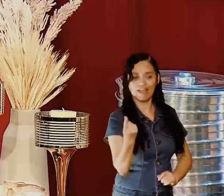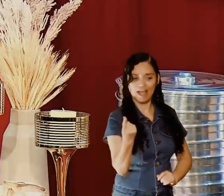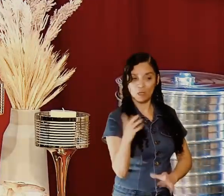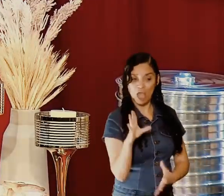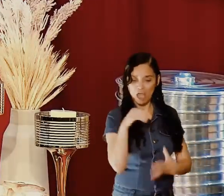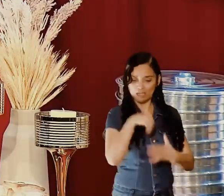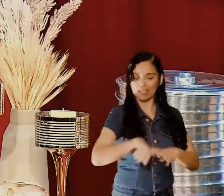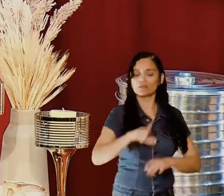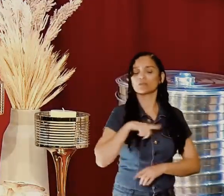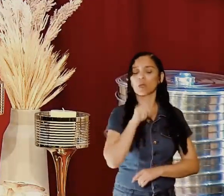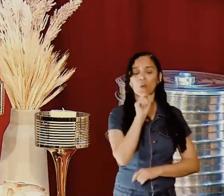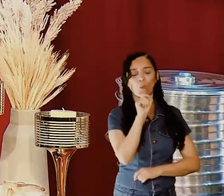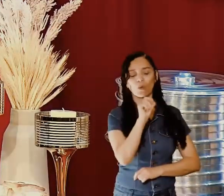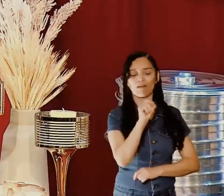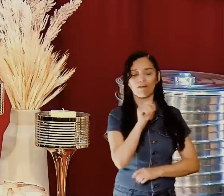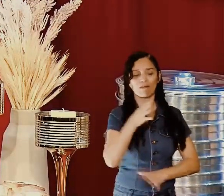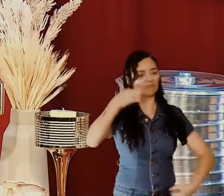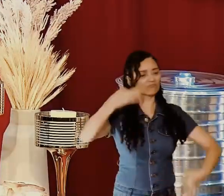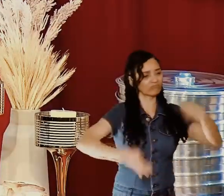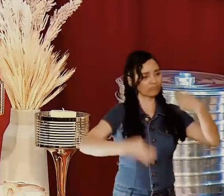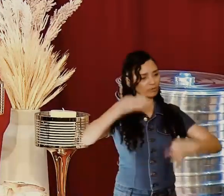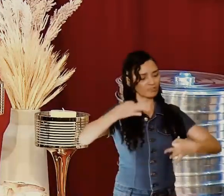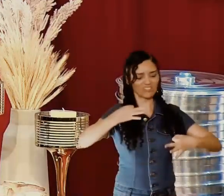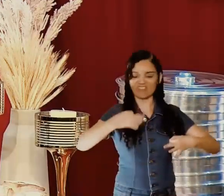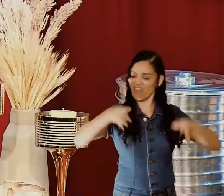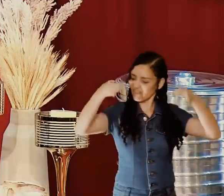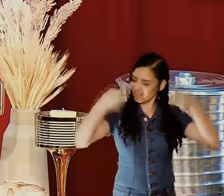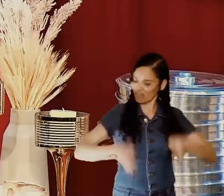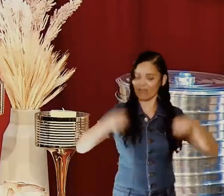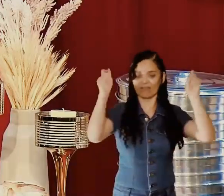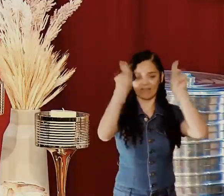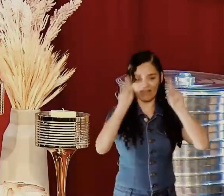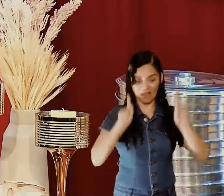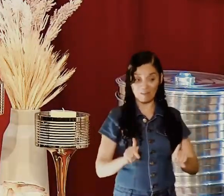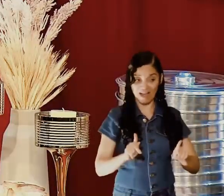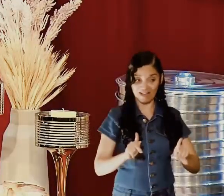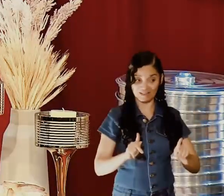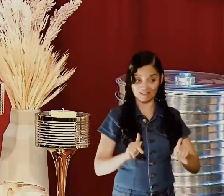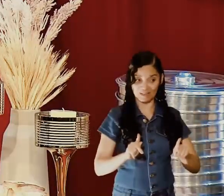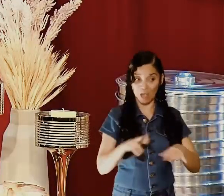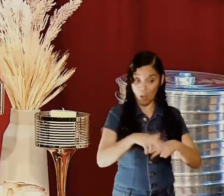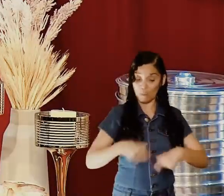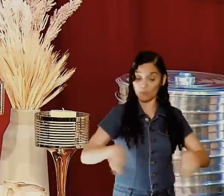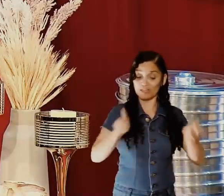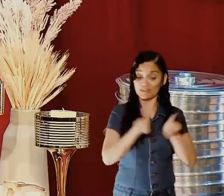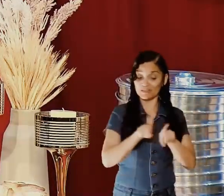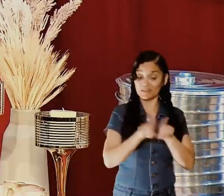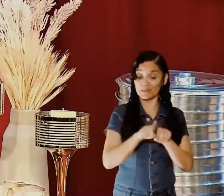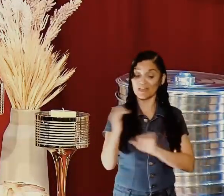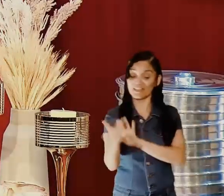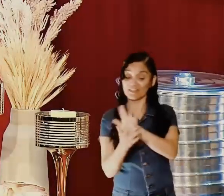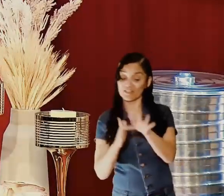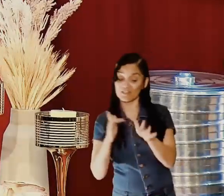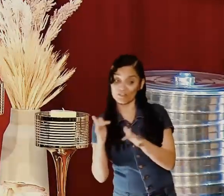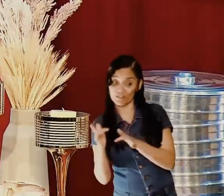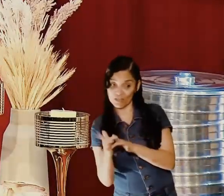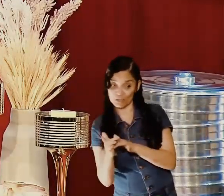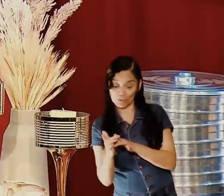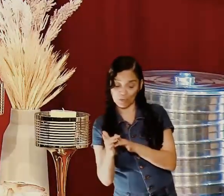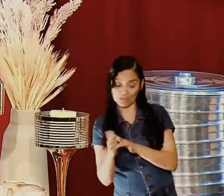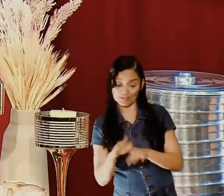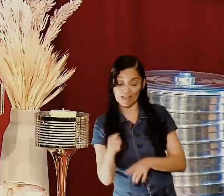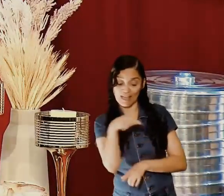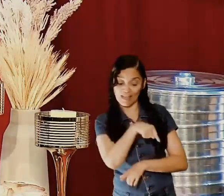retidão e paz. E o texto vai dizer que o zelo do Senhor dos Exércitos vai concretizar isso. Querido, essa